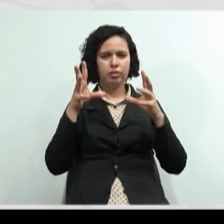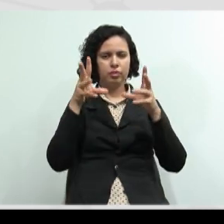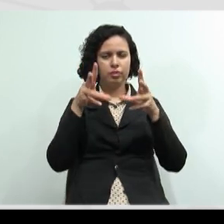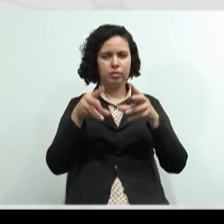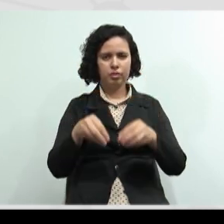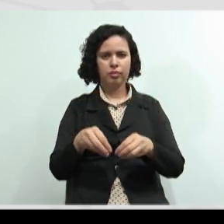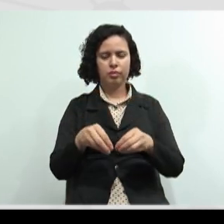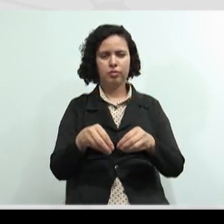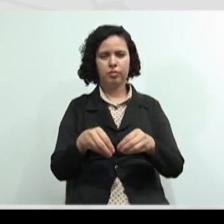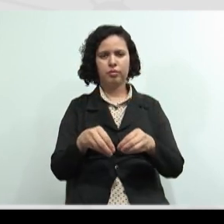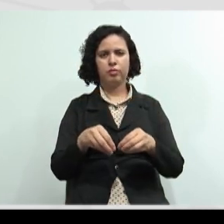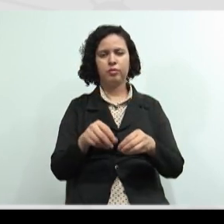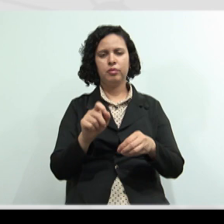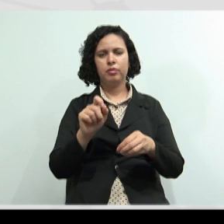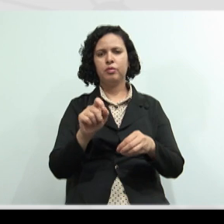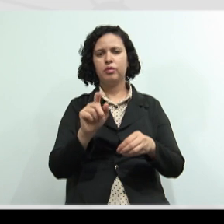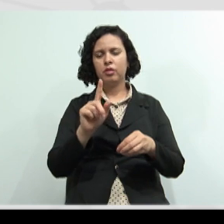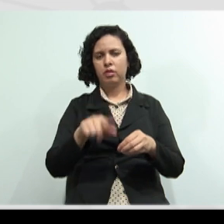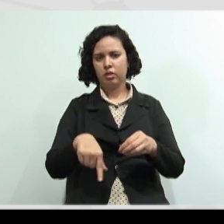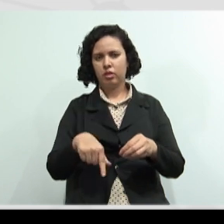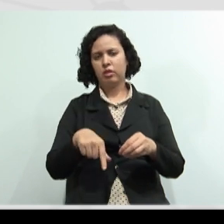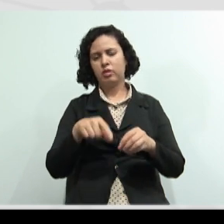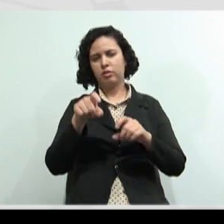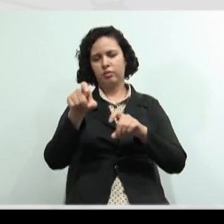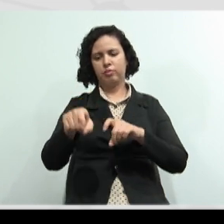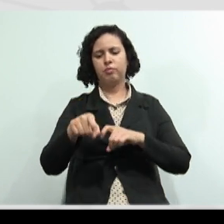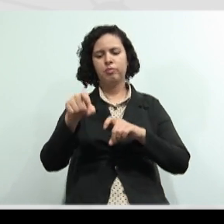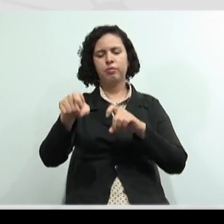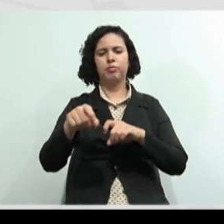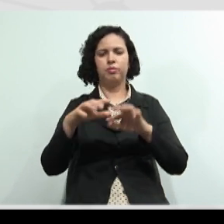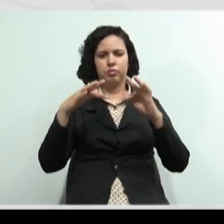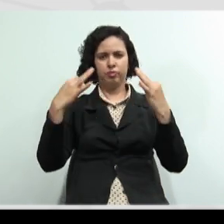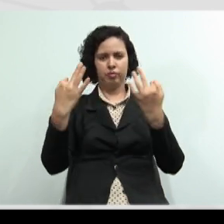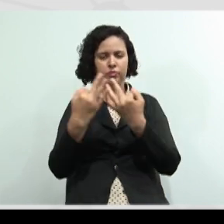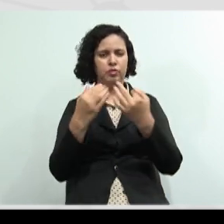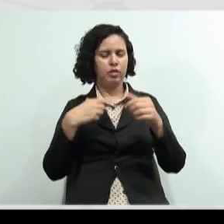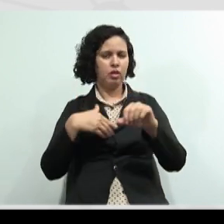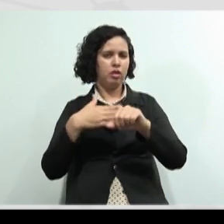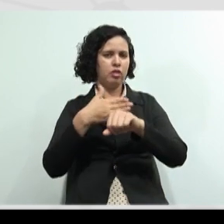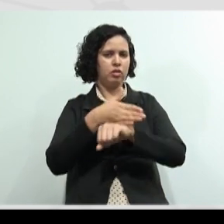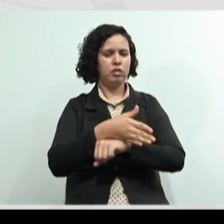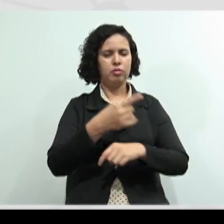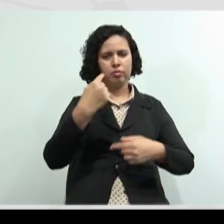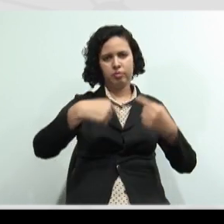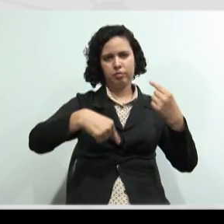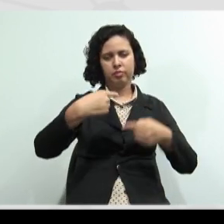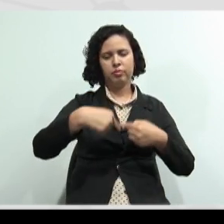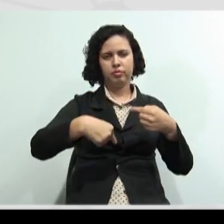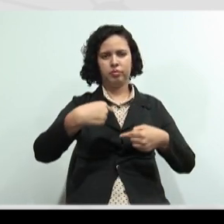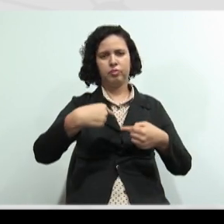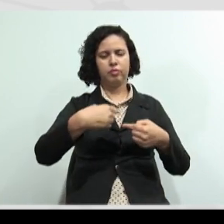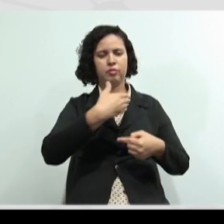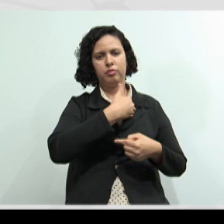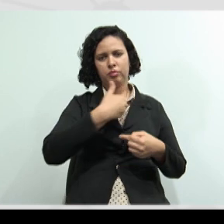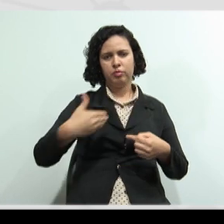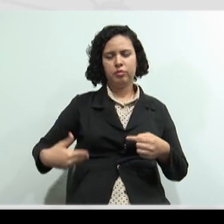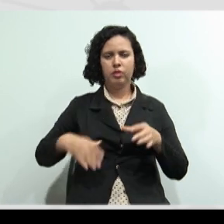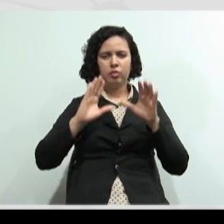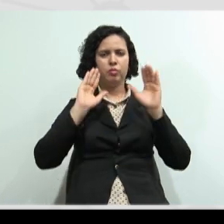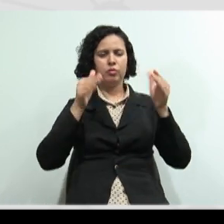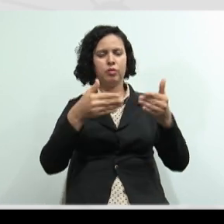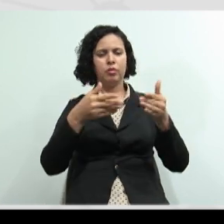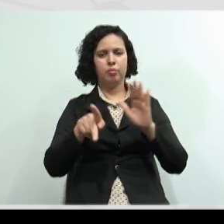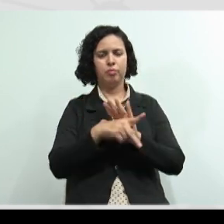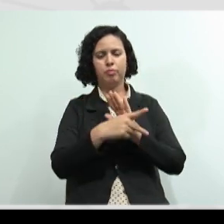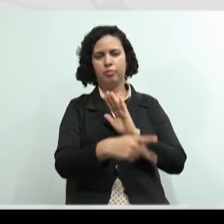requisitos, o agricultor vai ter certos acessos a políticas públicas específicas que foram desenvolvidas para a